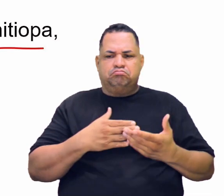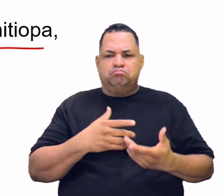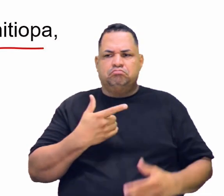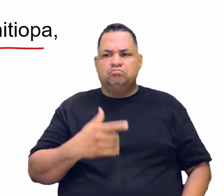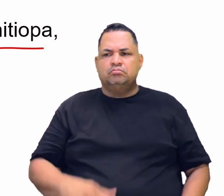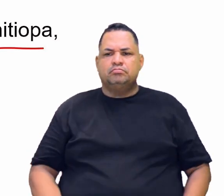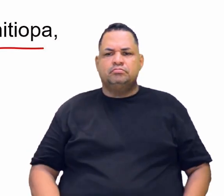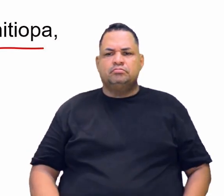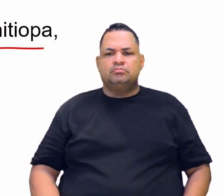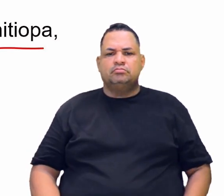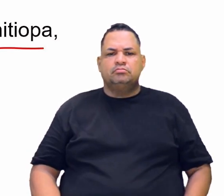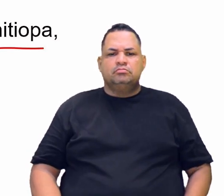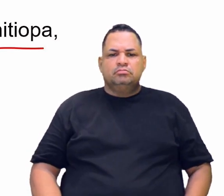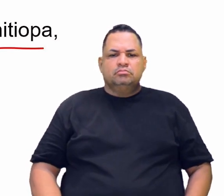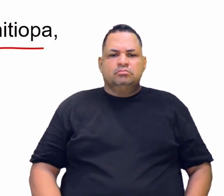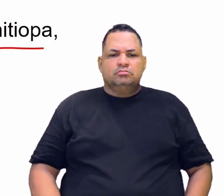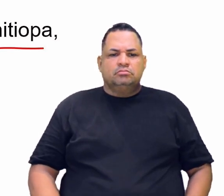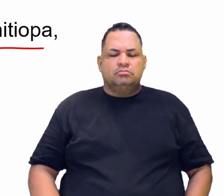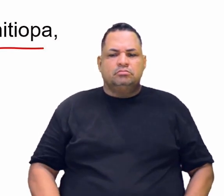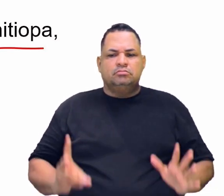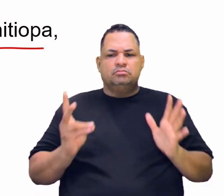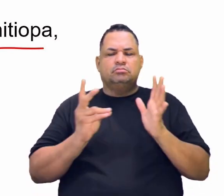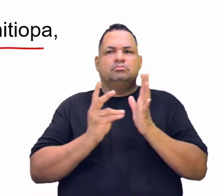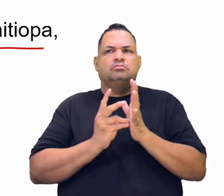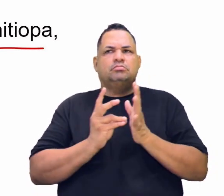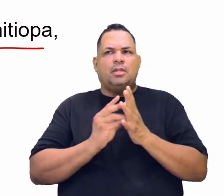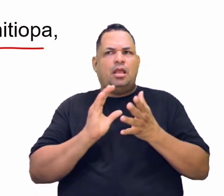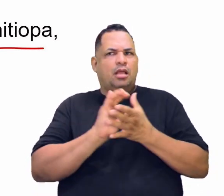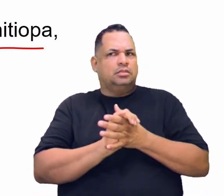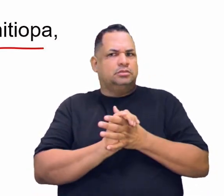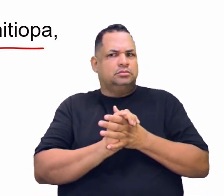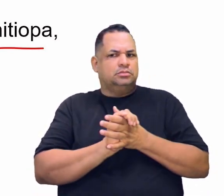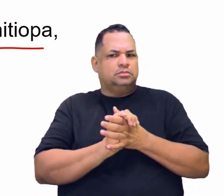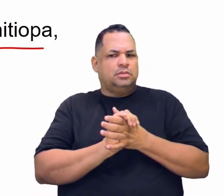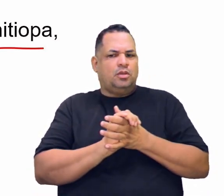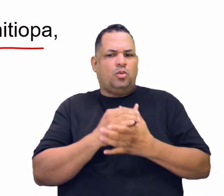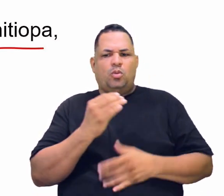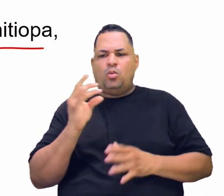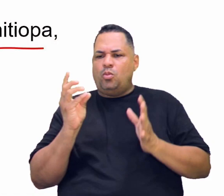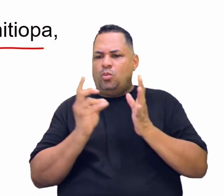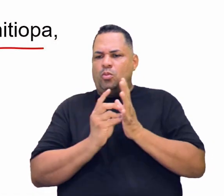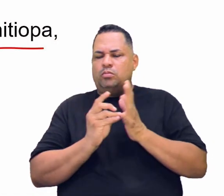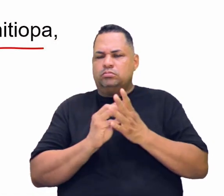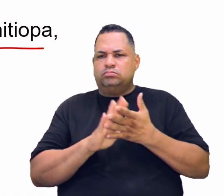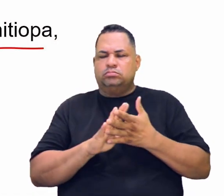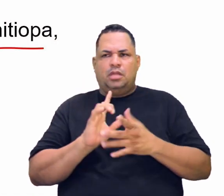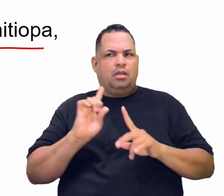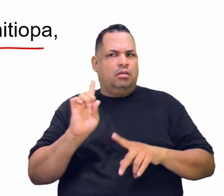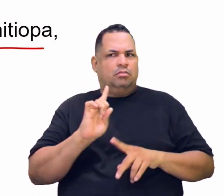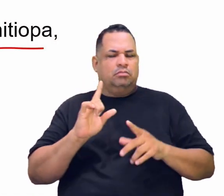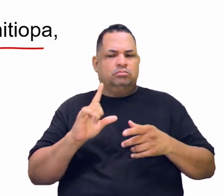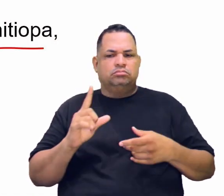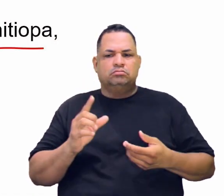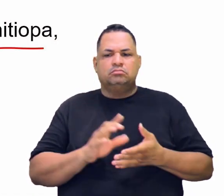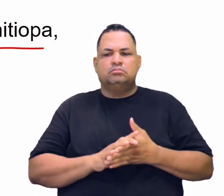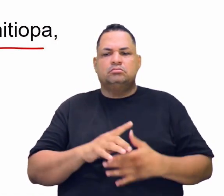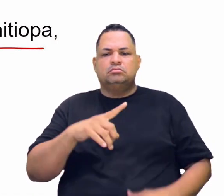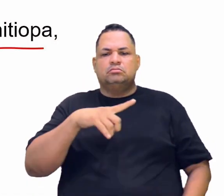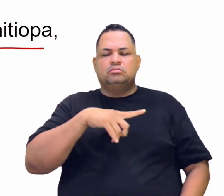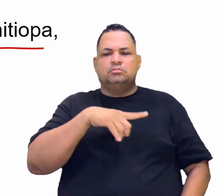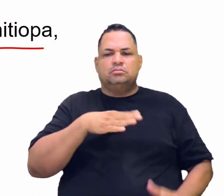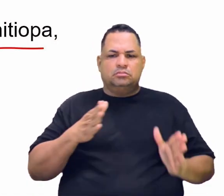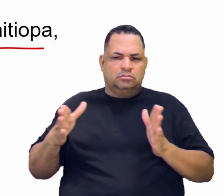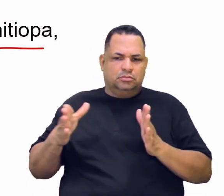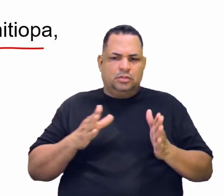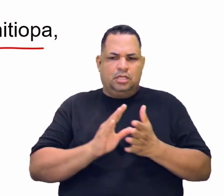não. Não. Quer dizer que índio só casar com índio? Não. Teve período lá no Guaporé, vem para mim aqui, deixa